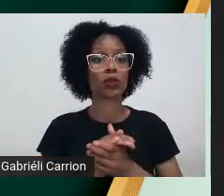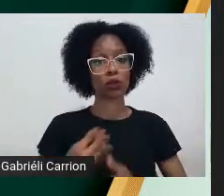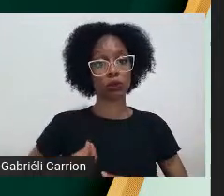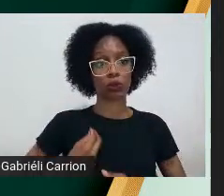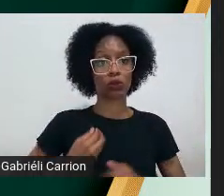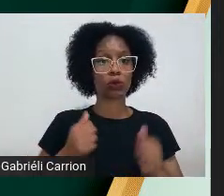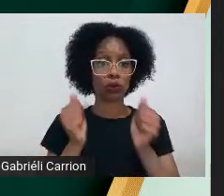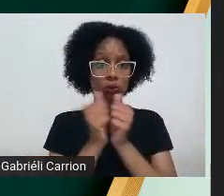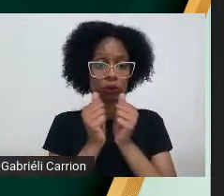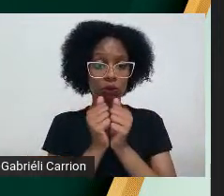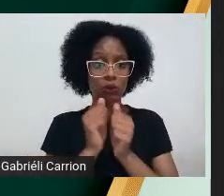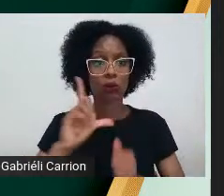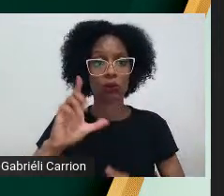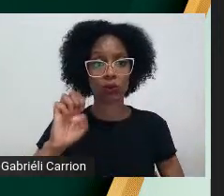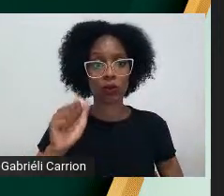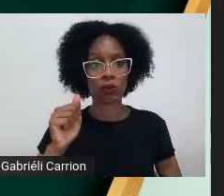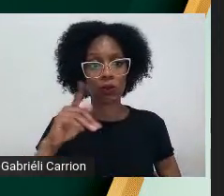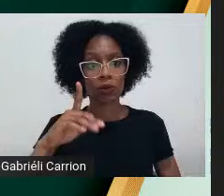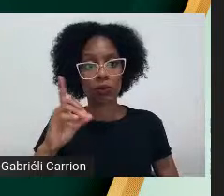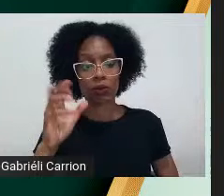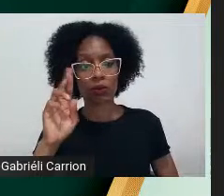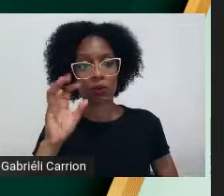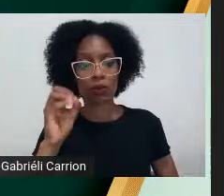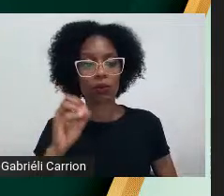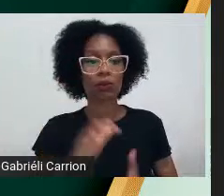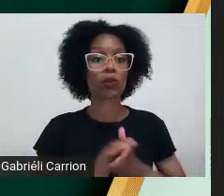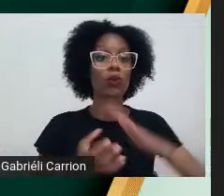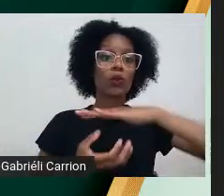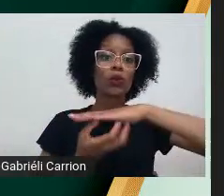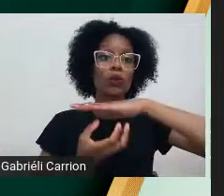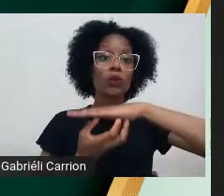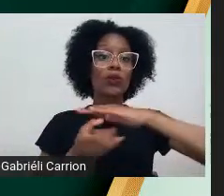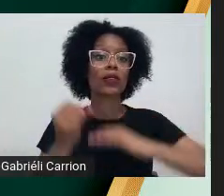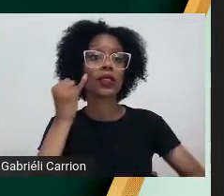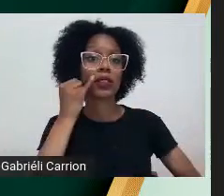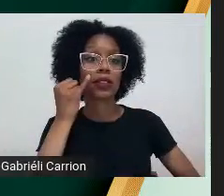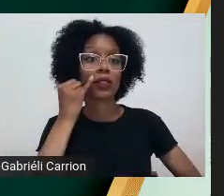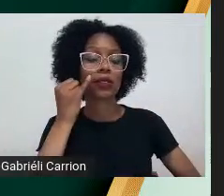Silveira Kleck, da Secretaria Acadêmica do Campus Itaqui.